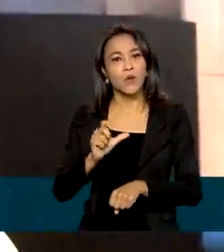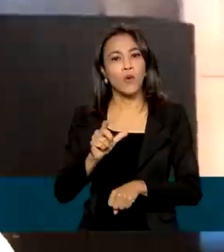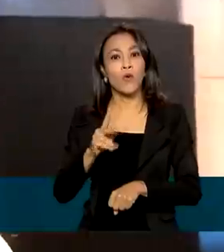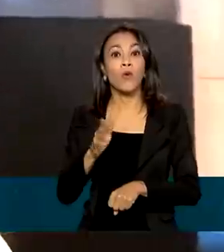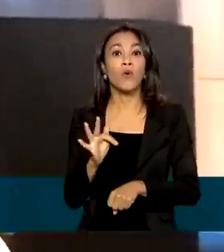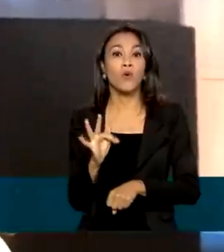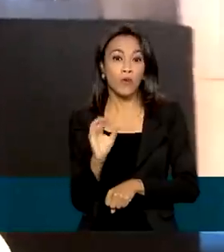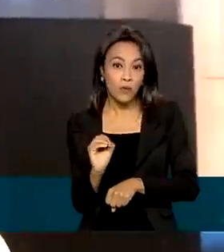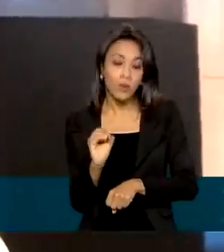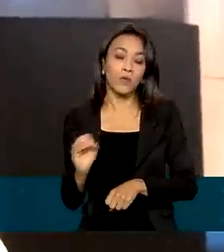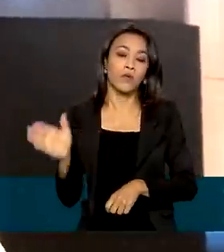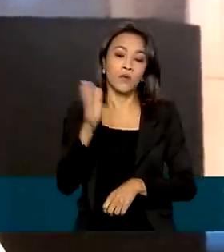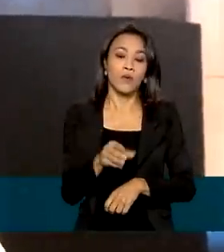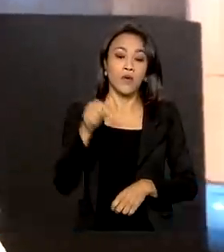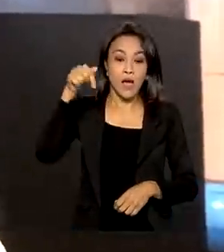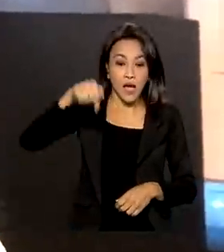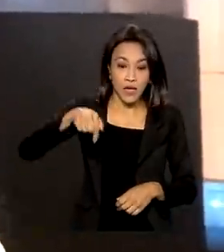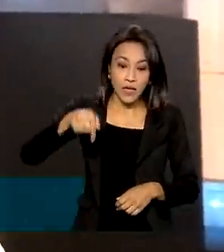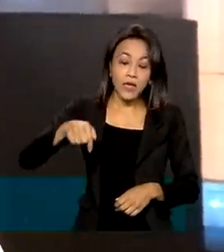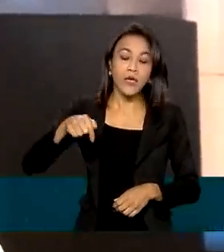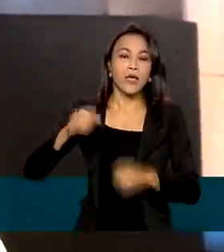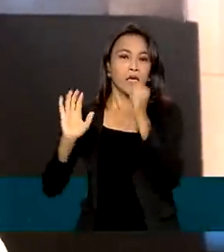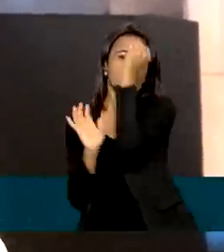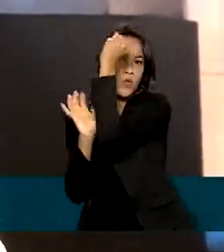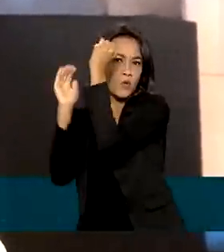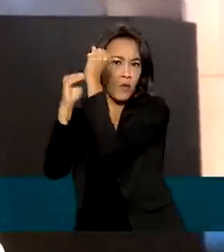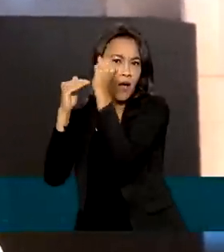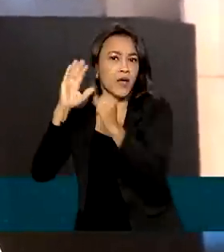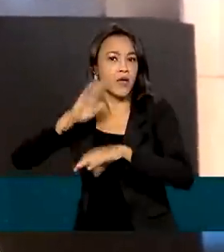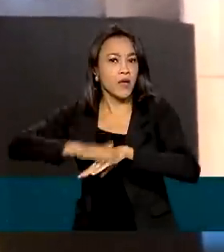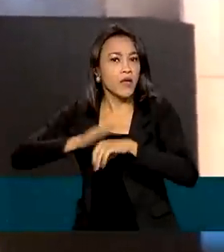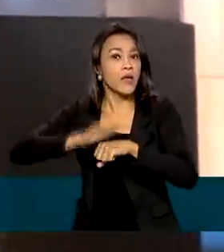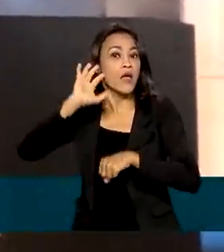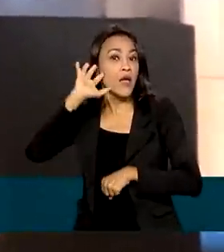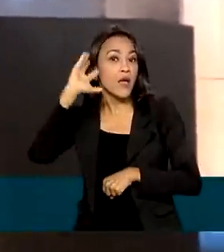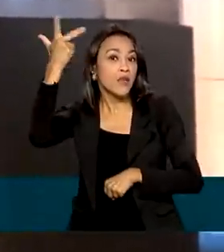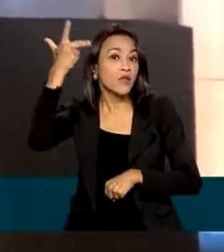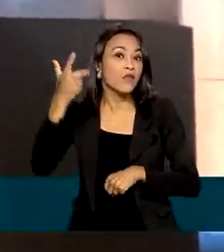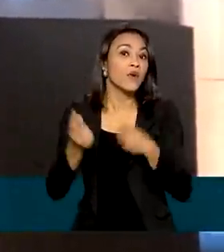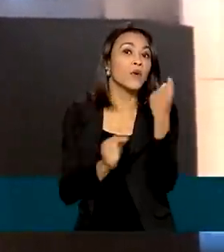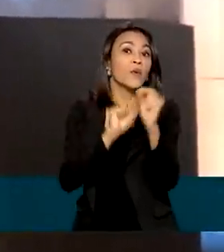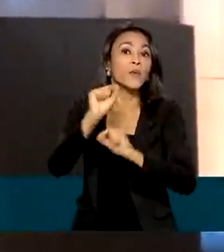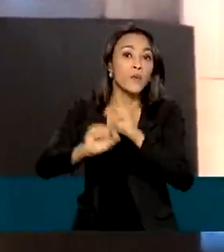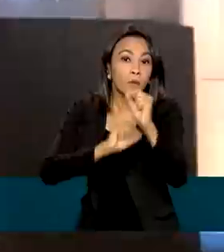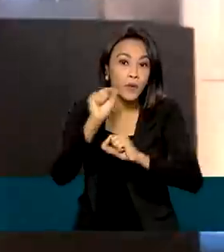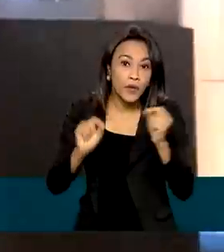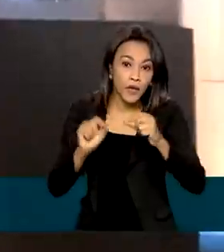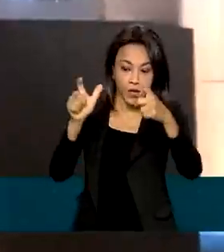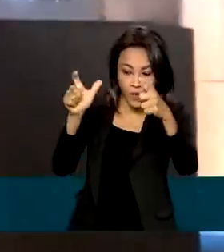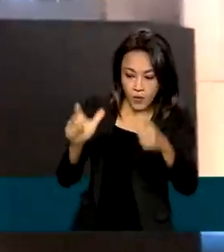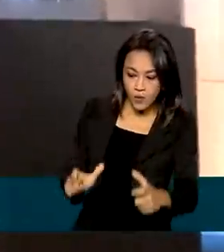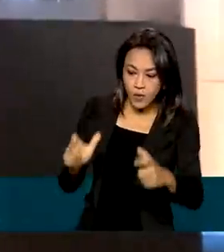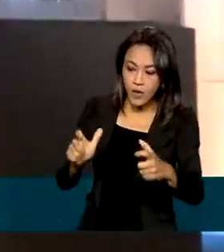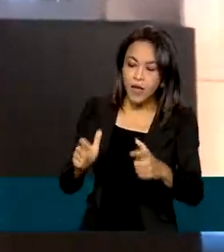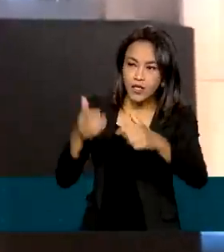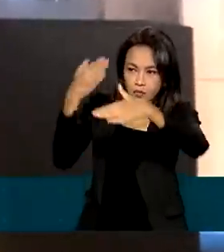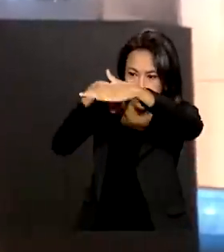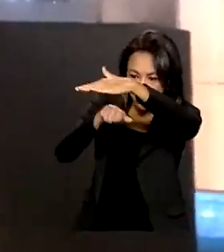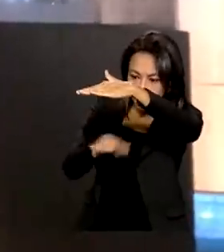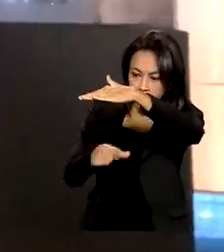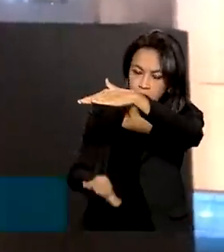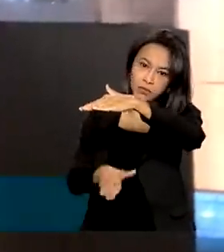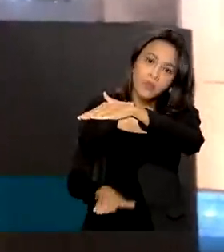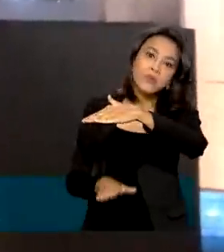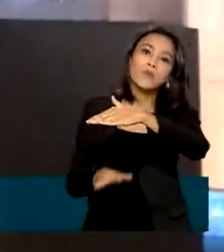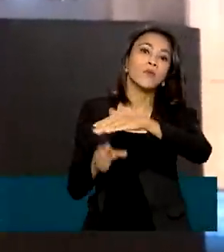Nessa empreitada, Dubai decidiu construir uma extensa zona franca de processamento e armazenagem.